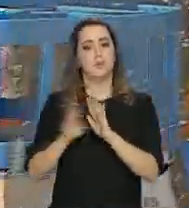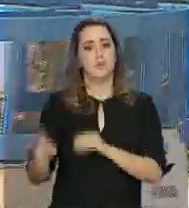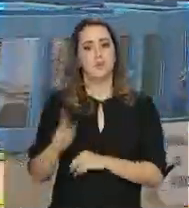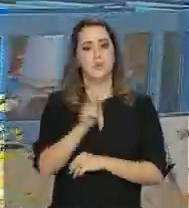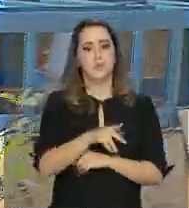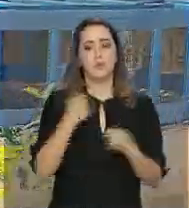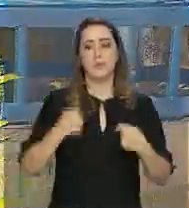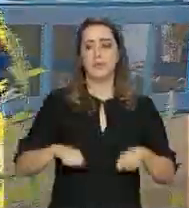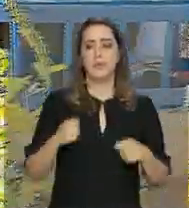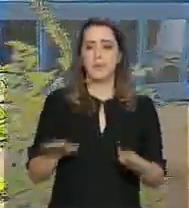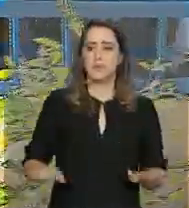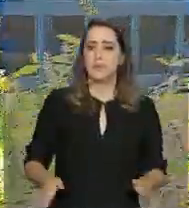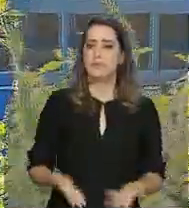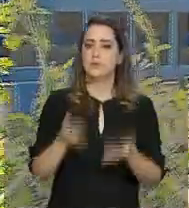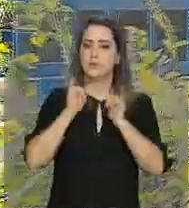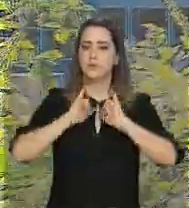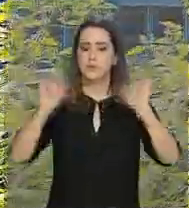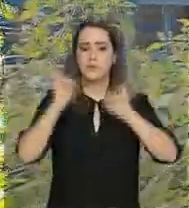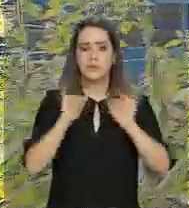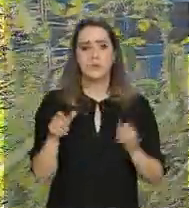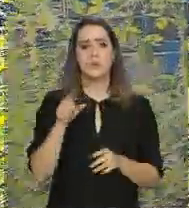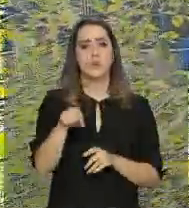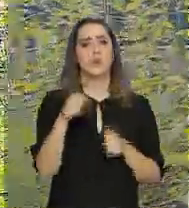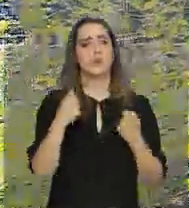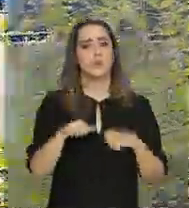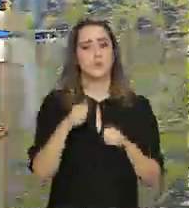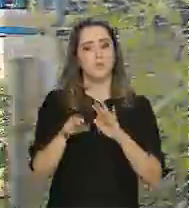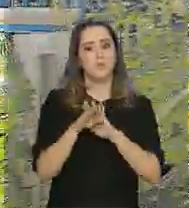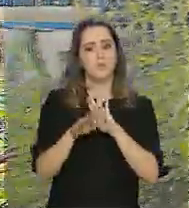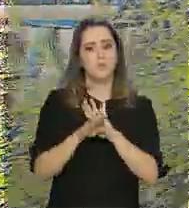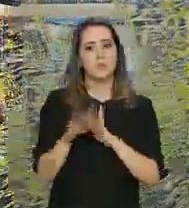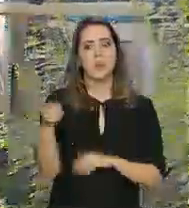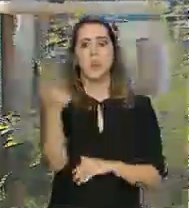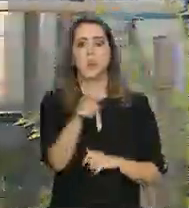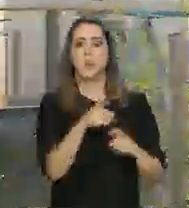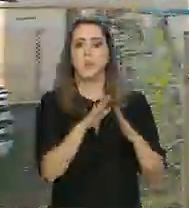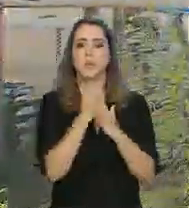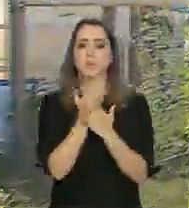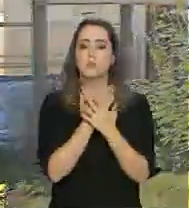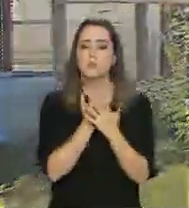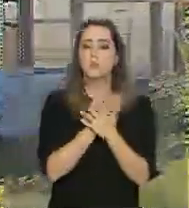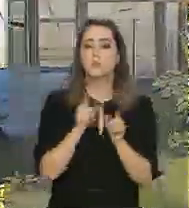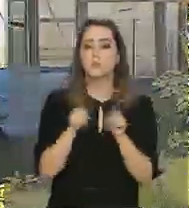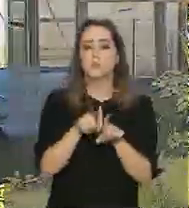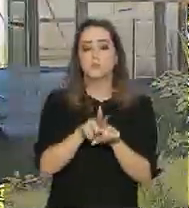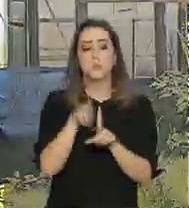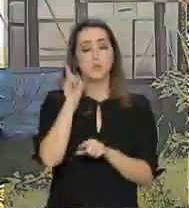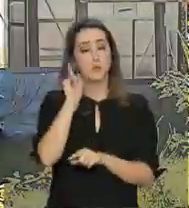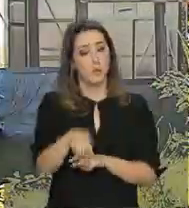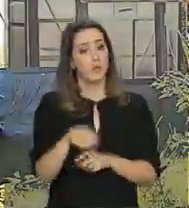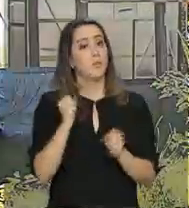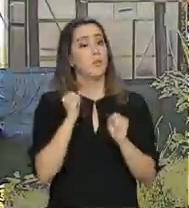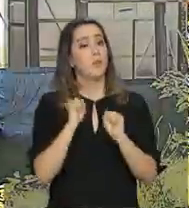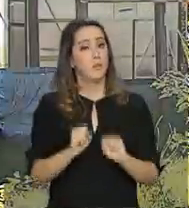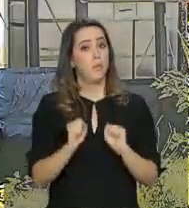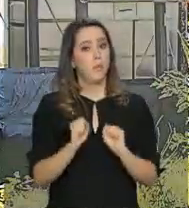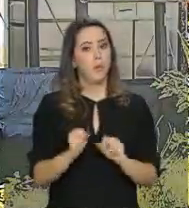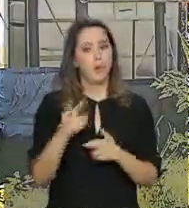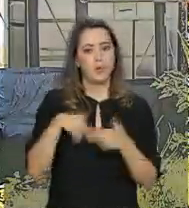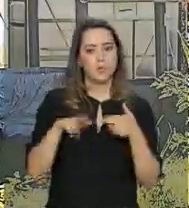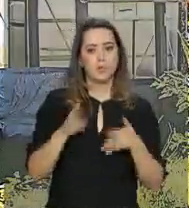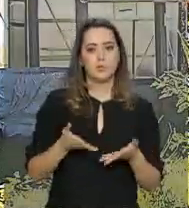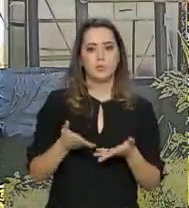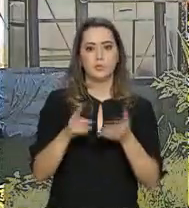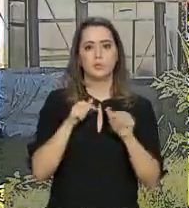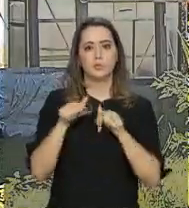este precisam ser divulgados para que sejam adotados por outras escolas. Além disso, podem render prêmios.